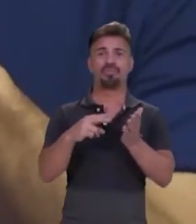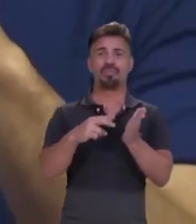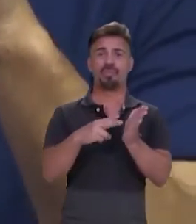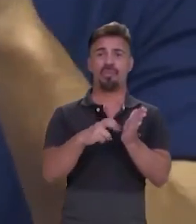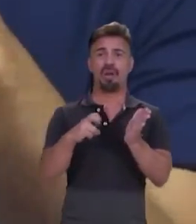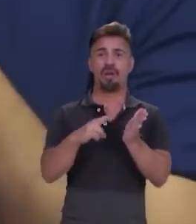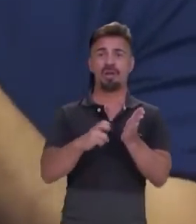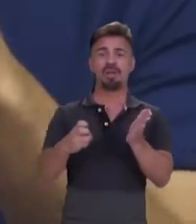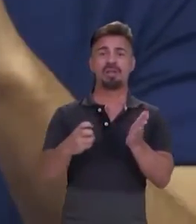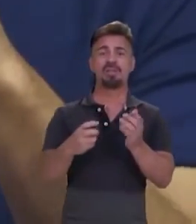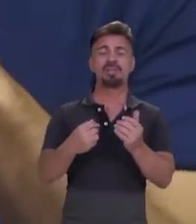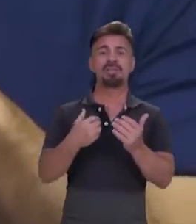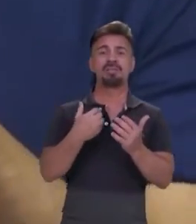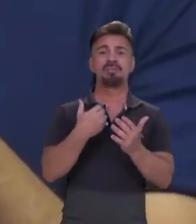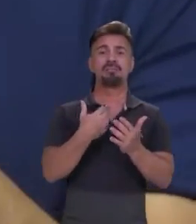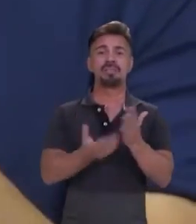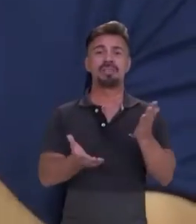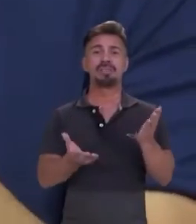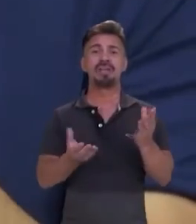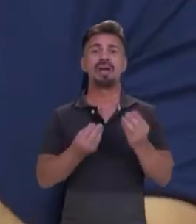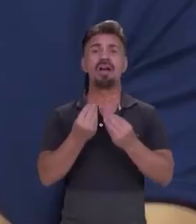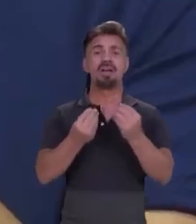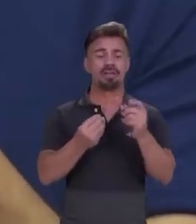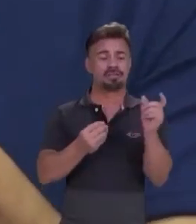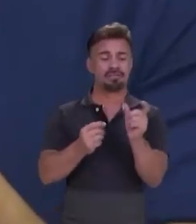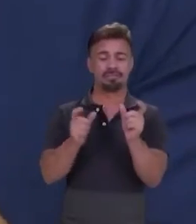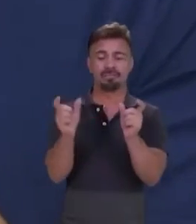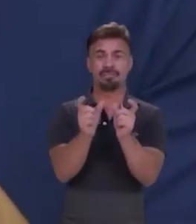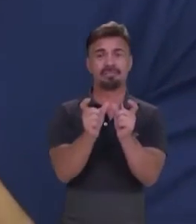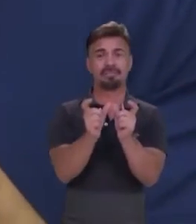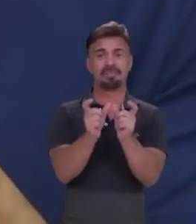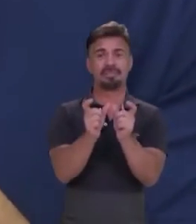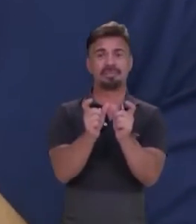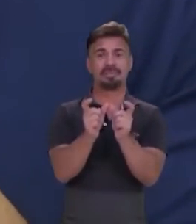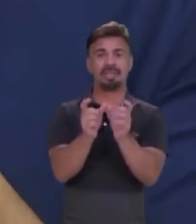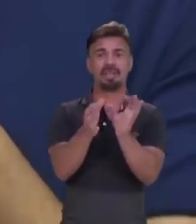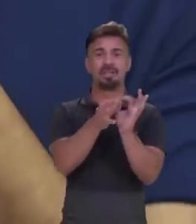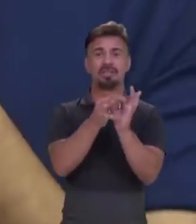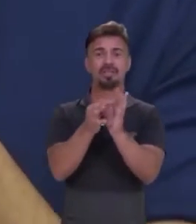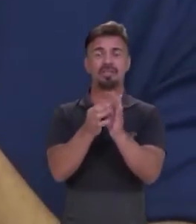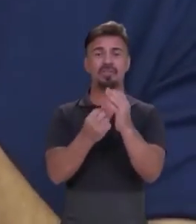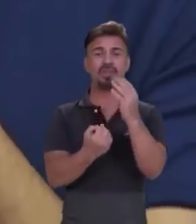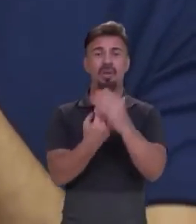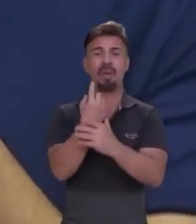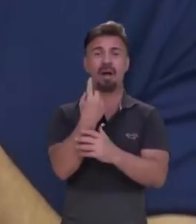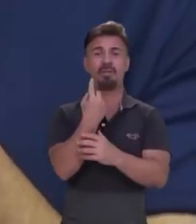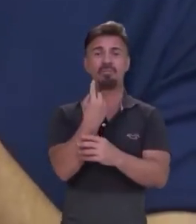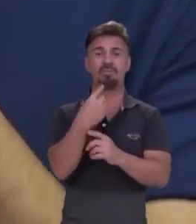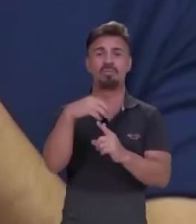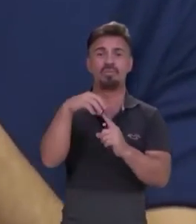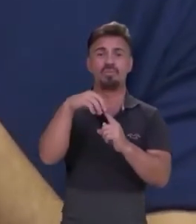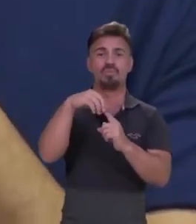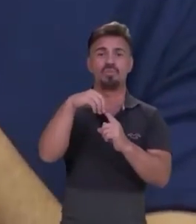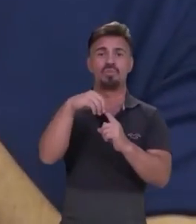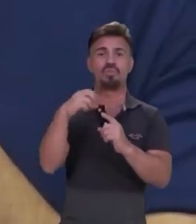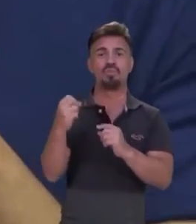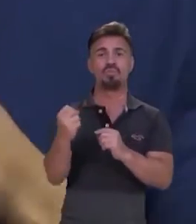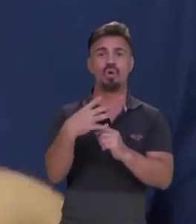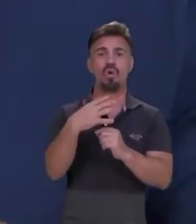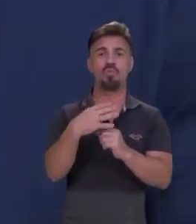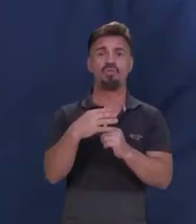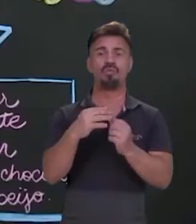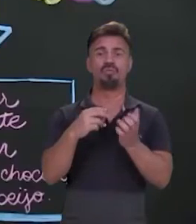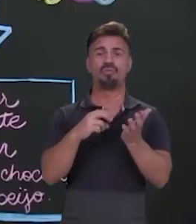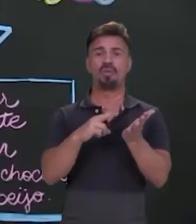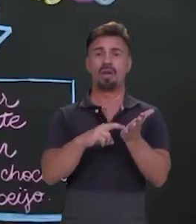um prejuízo para que essa união aconteça. Perceba que as duas partes se uniram e foram unificadas para formar um novo vocabulário, um novo vocábulo